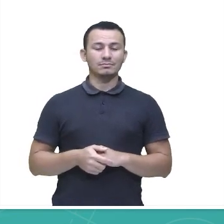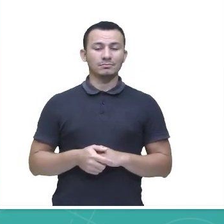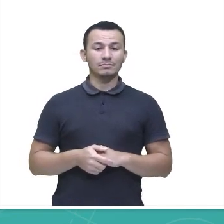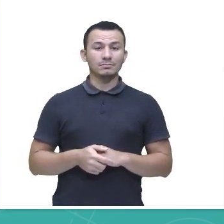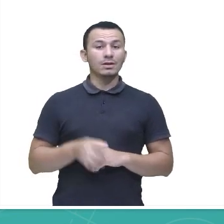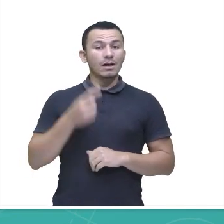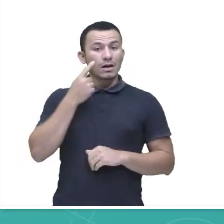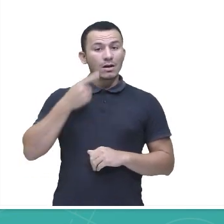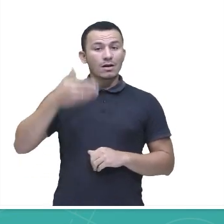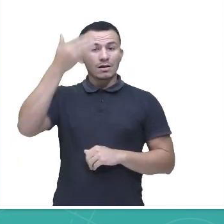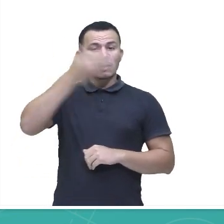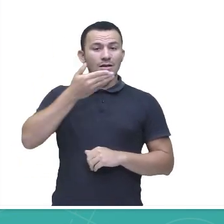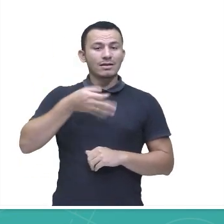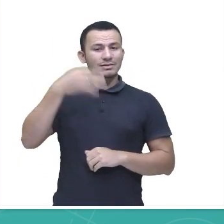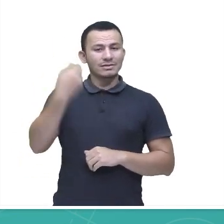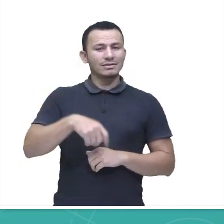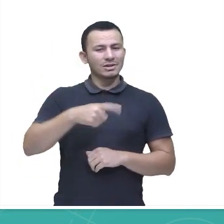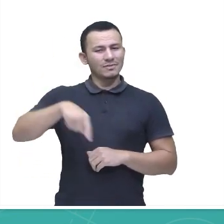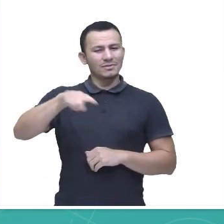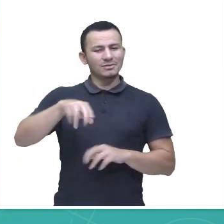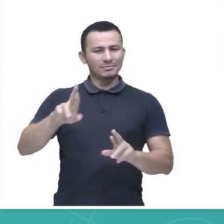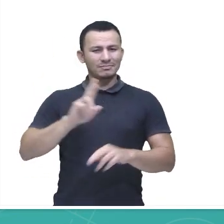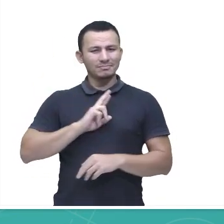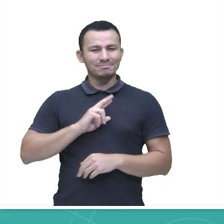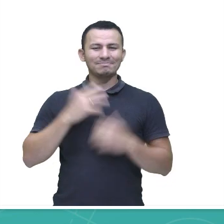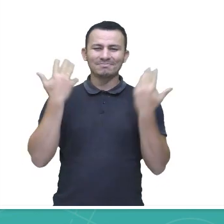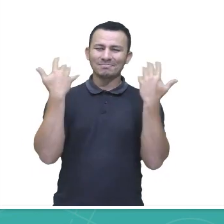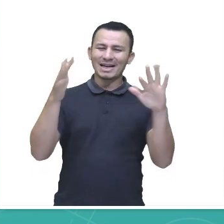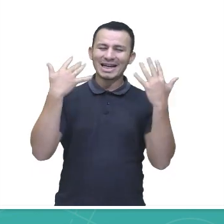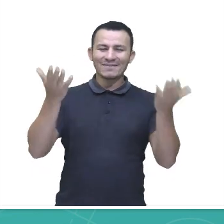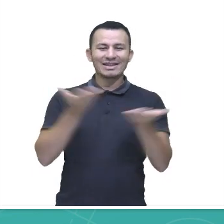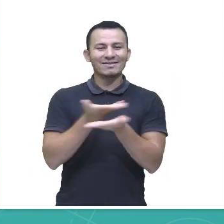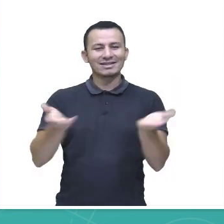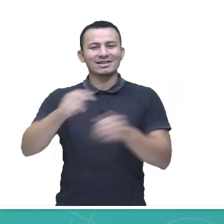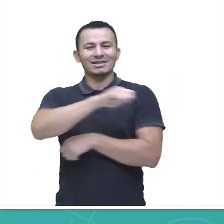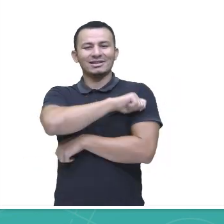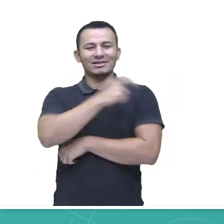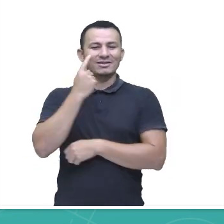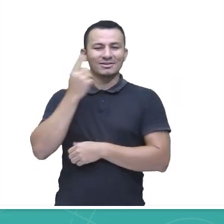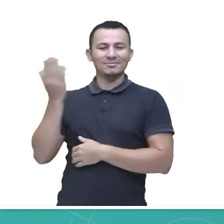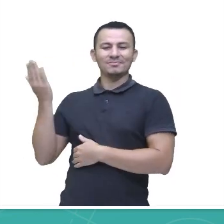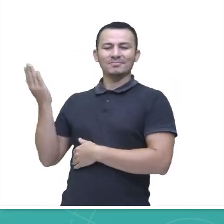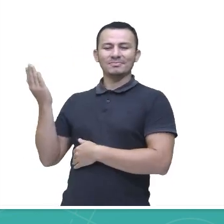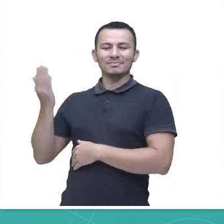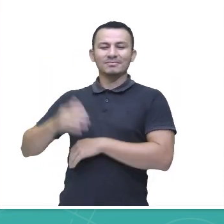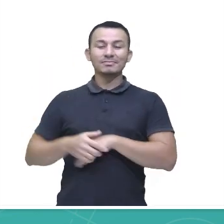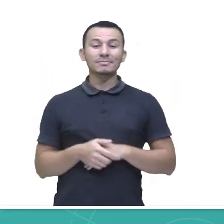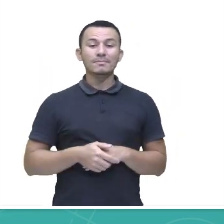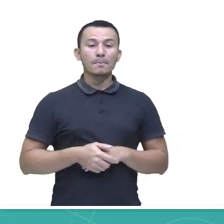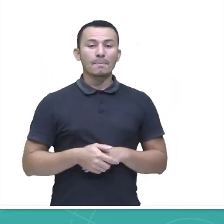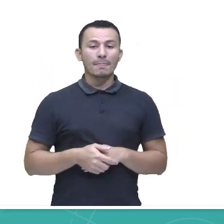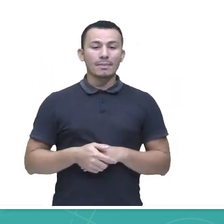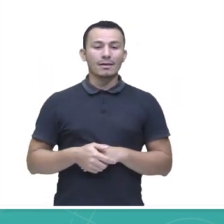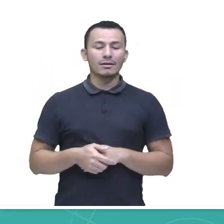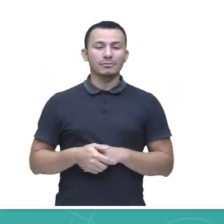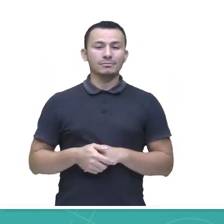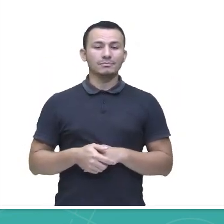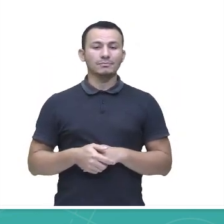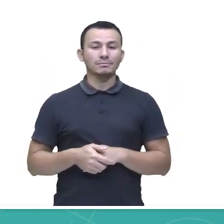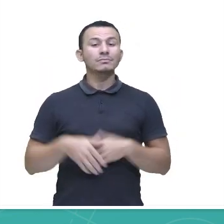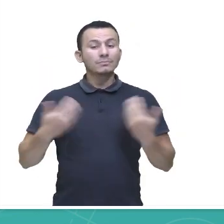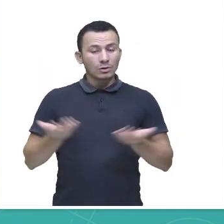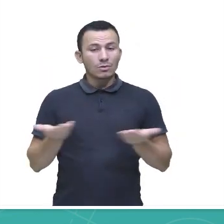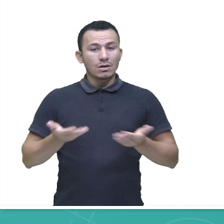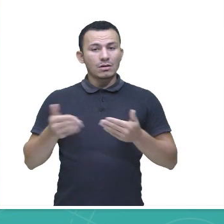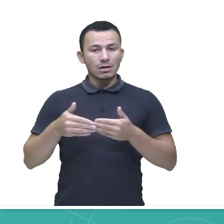você confirmar que você acertou. Epa, parabéns, muito bem. Então, vamos lá, não é? Porque